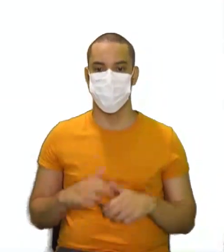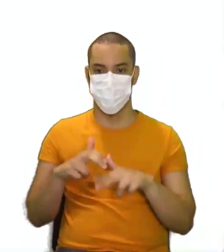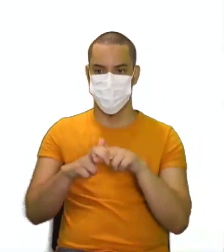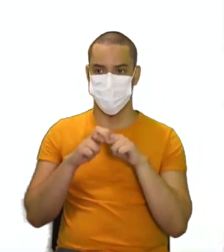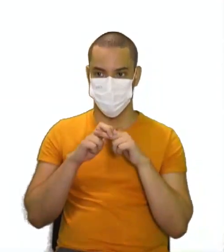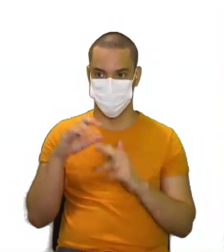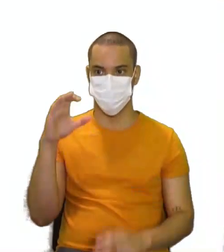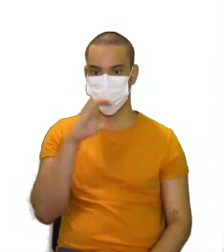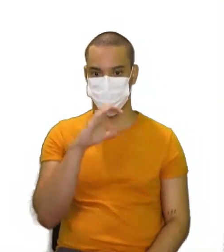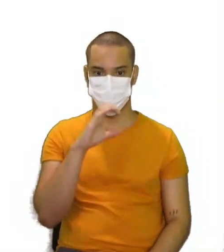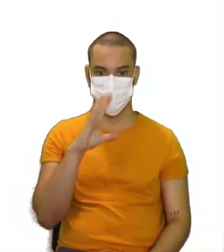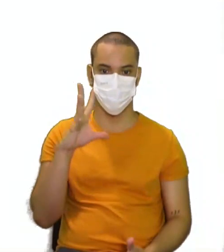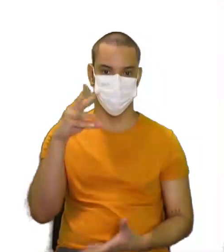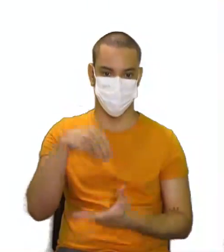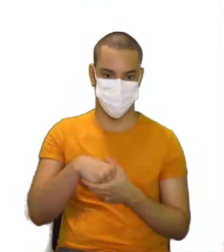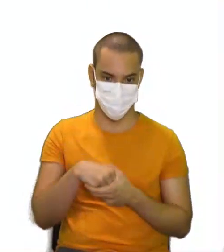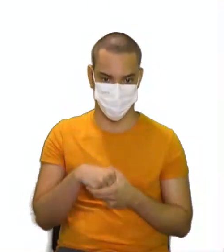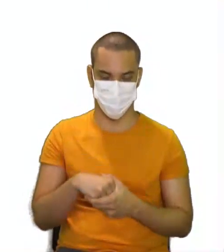velocidade componente,